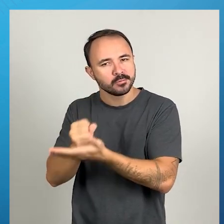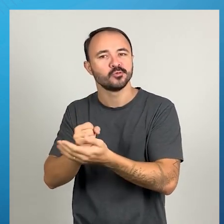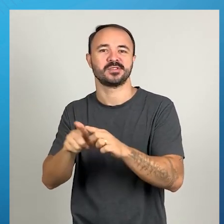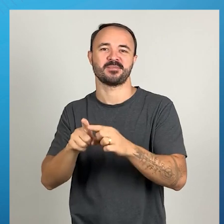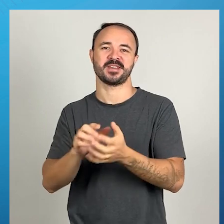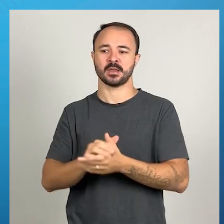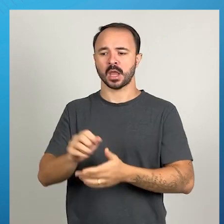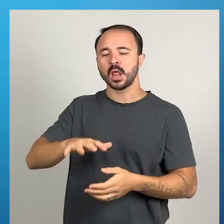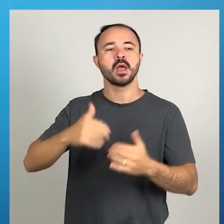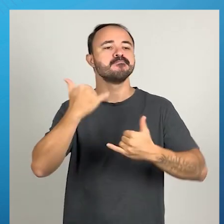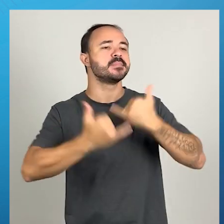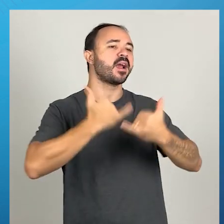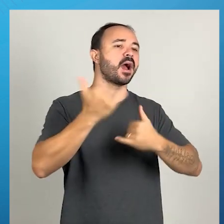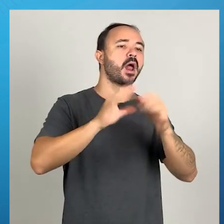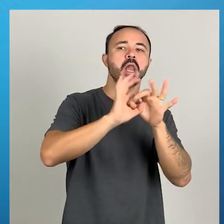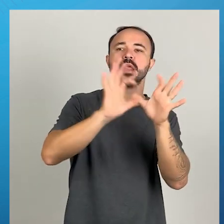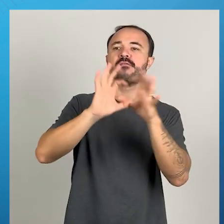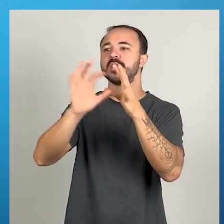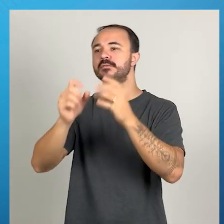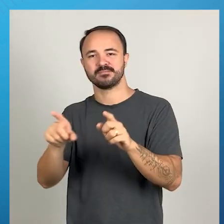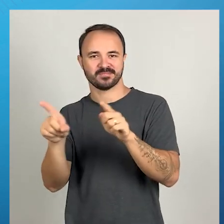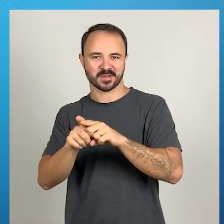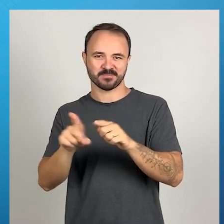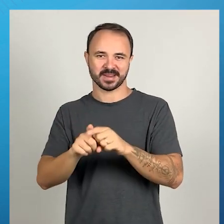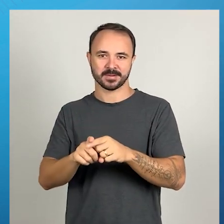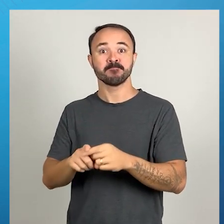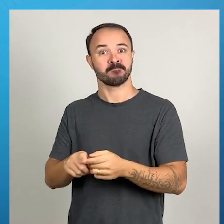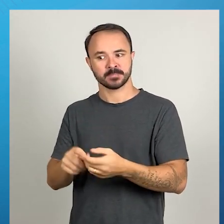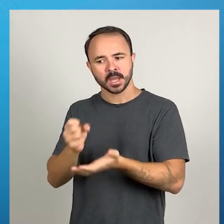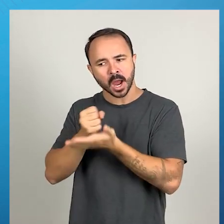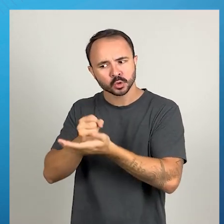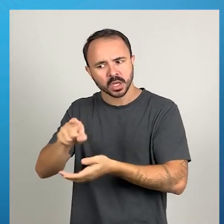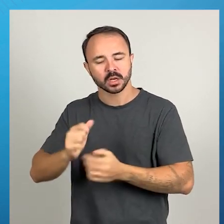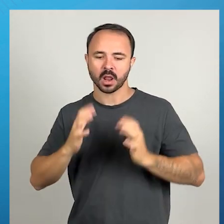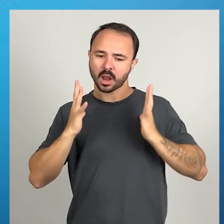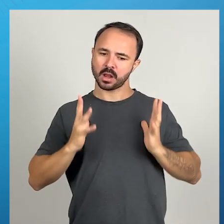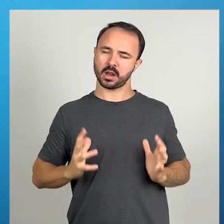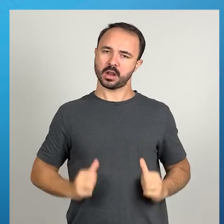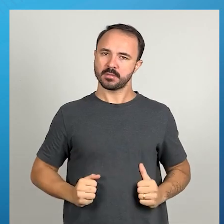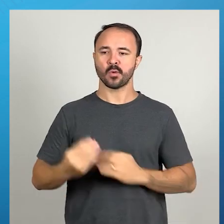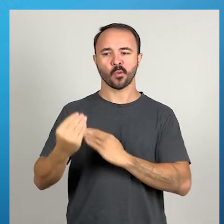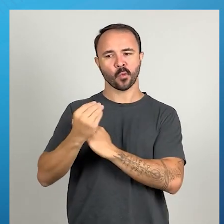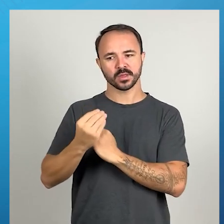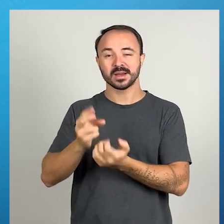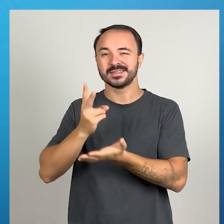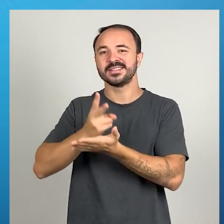ensinar a criança a manter hábitos de higiene. Tá? Então esses são alguns conselhos que os pediatras eles recomendam.